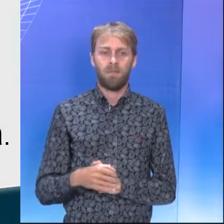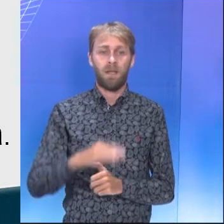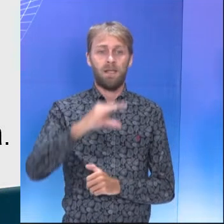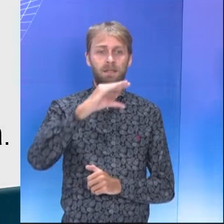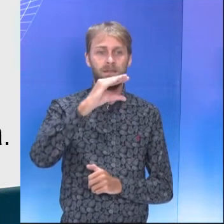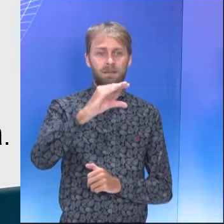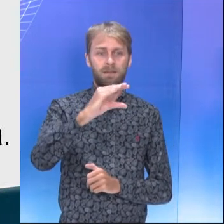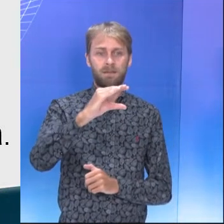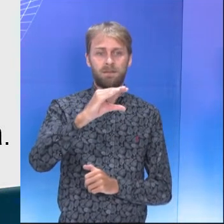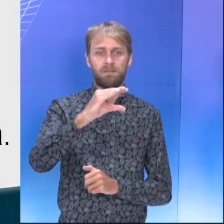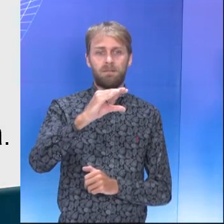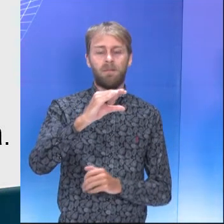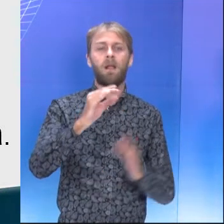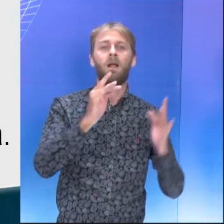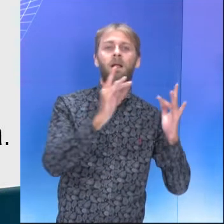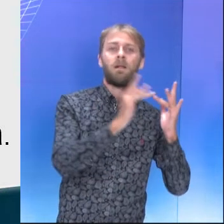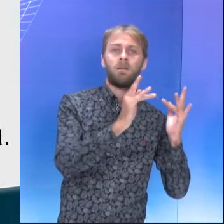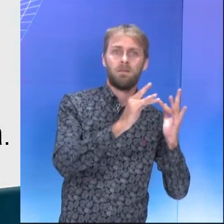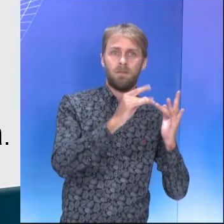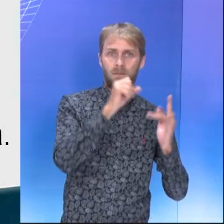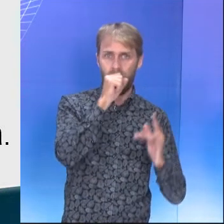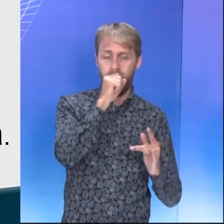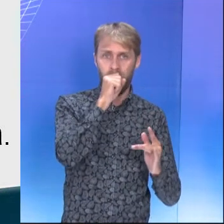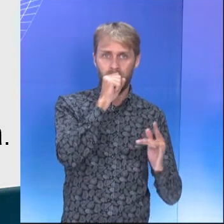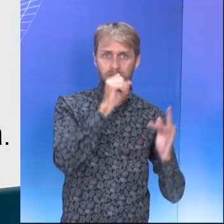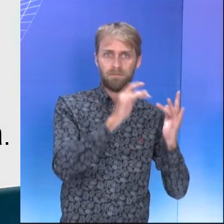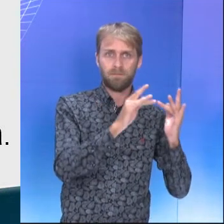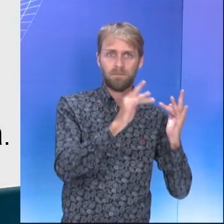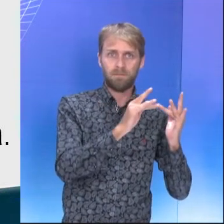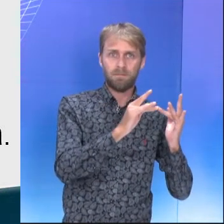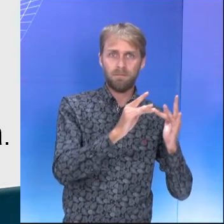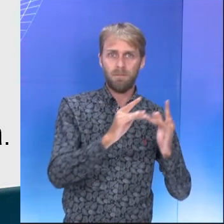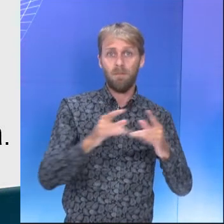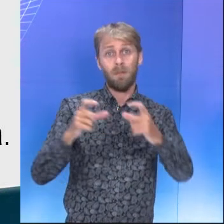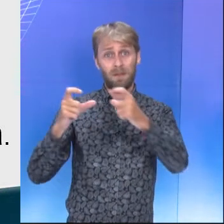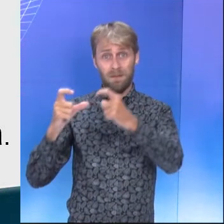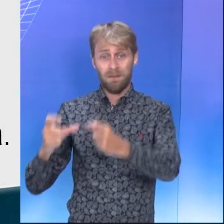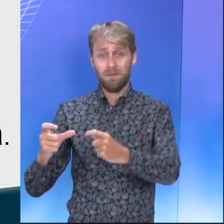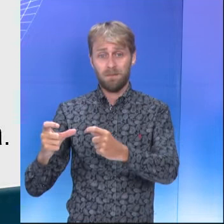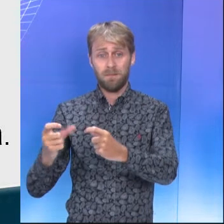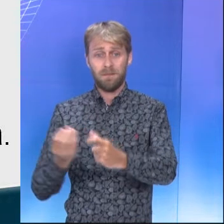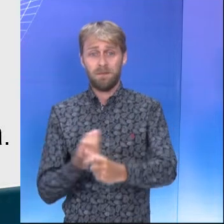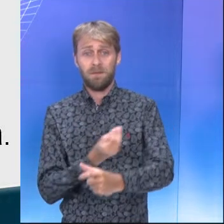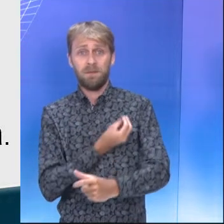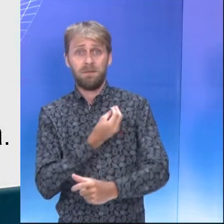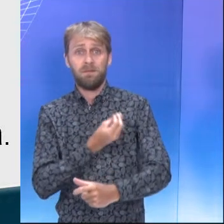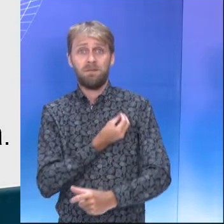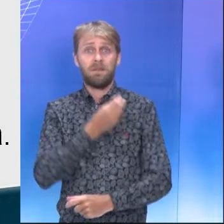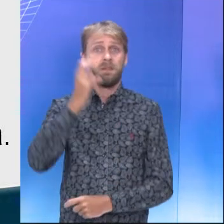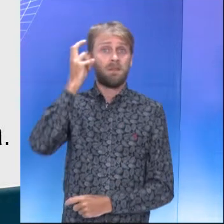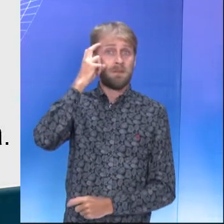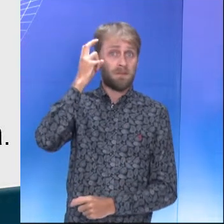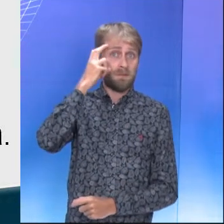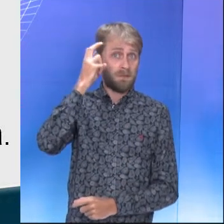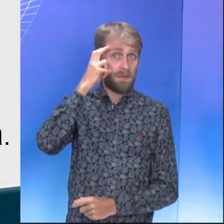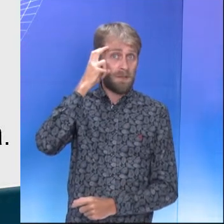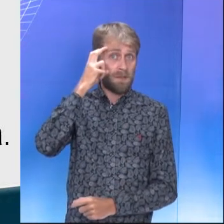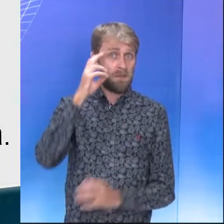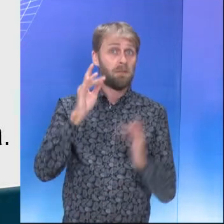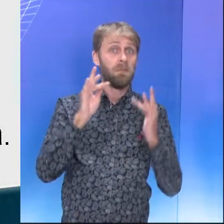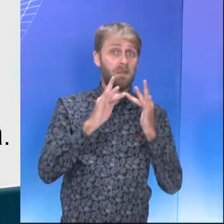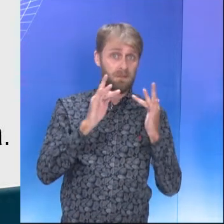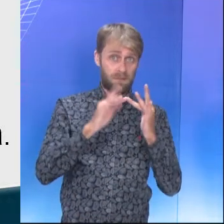Alternativa C. A relação entre espaço e sobrevivência cultural é uma